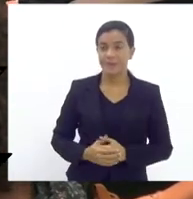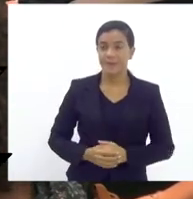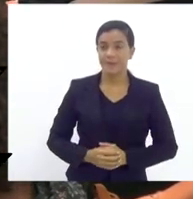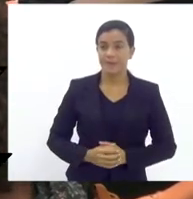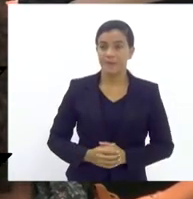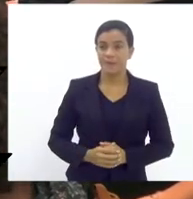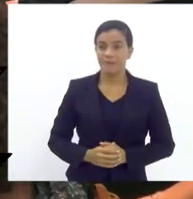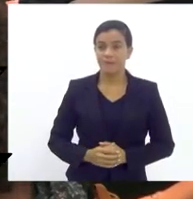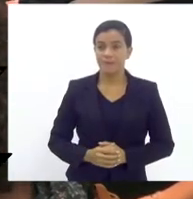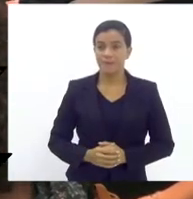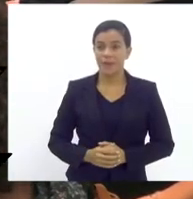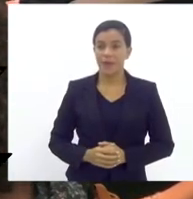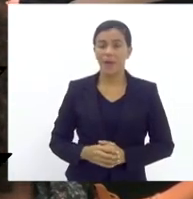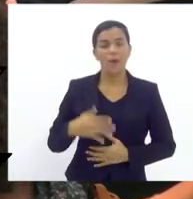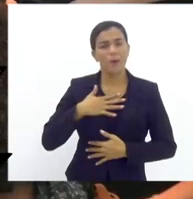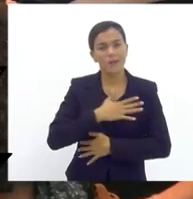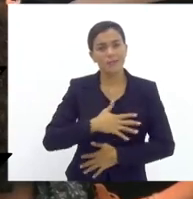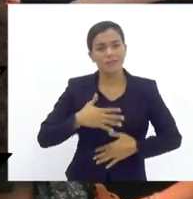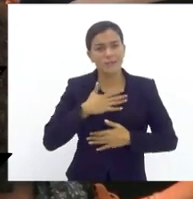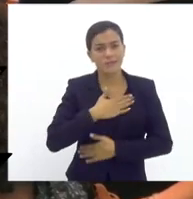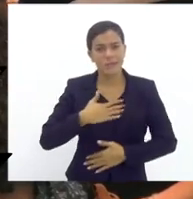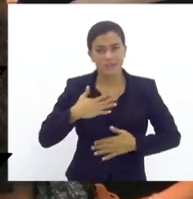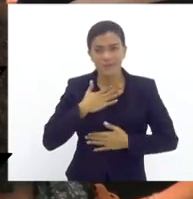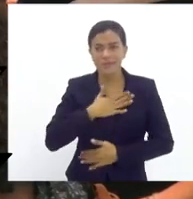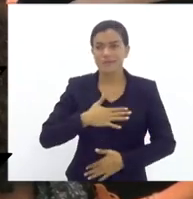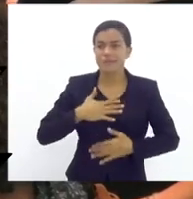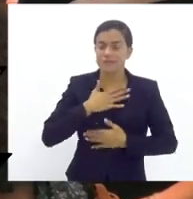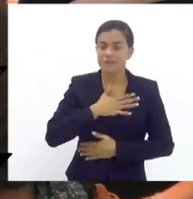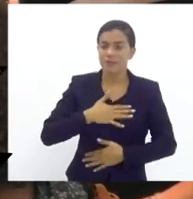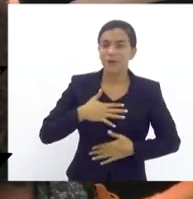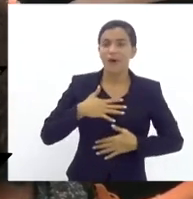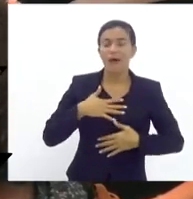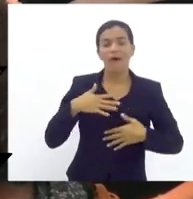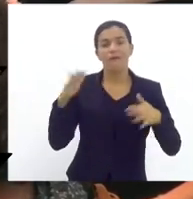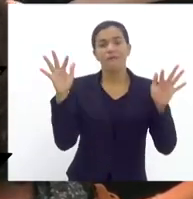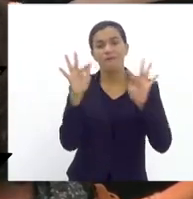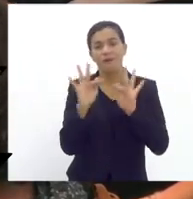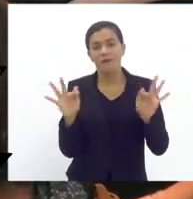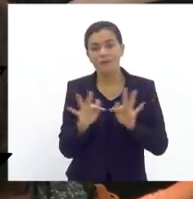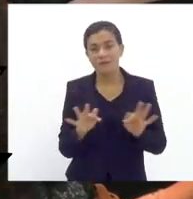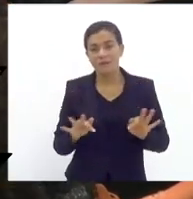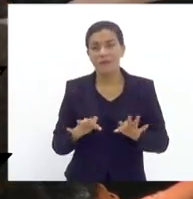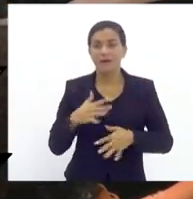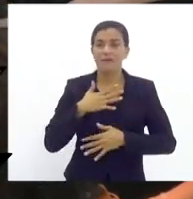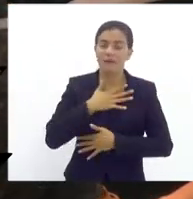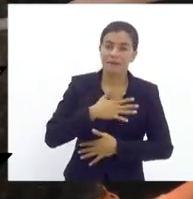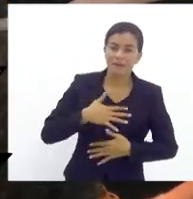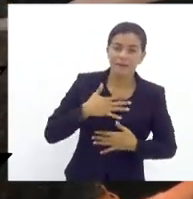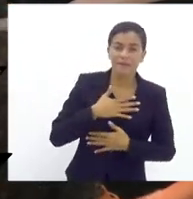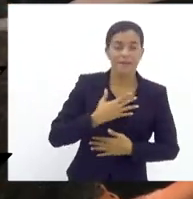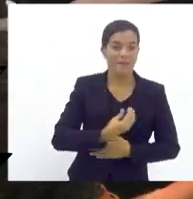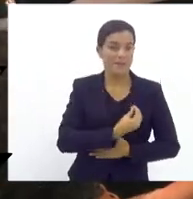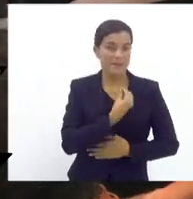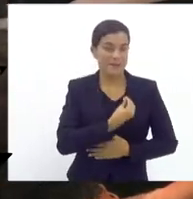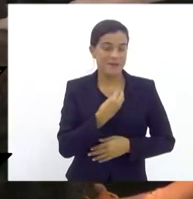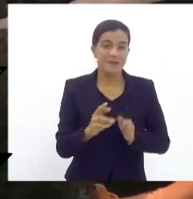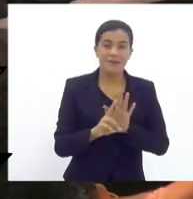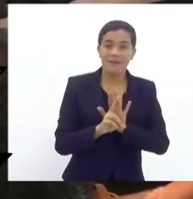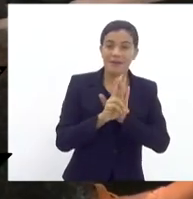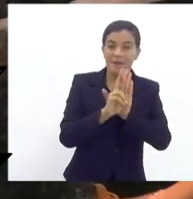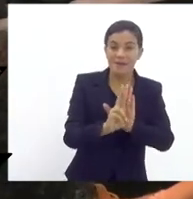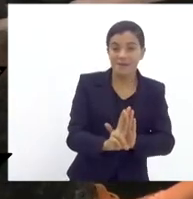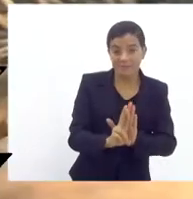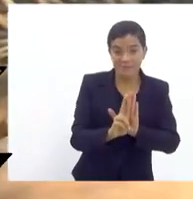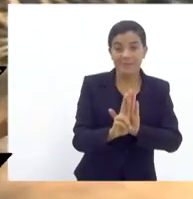para mim é uma grande satisfação né uma grande alegria poder estar aqui representando